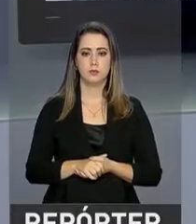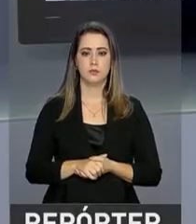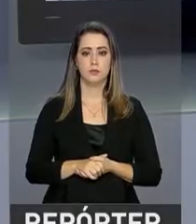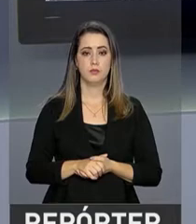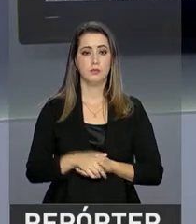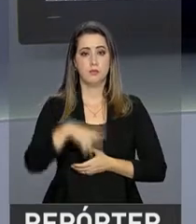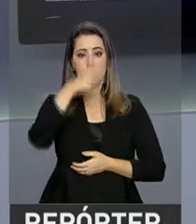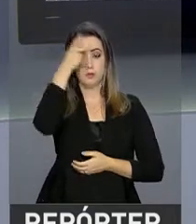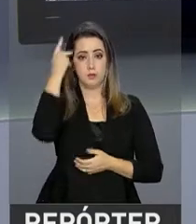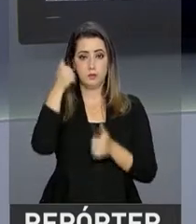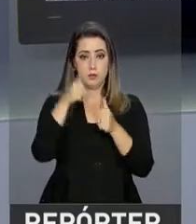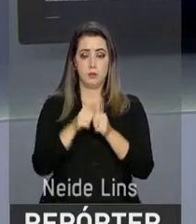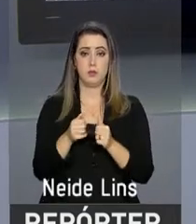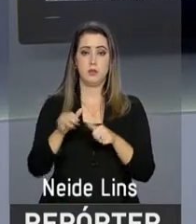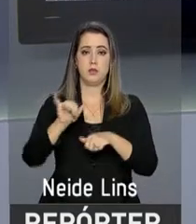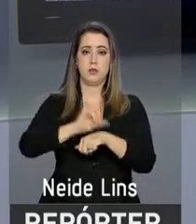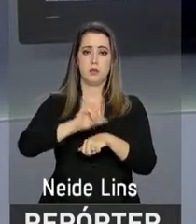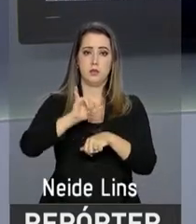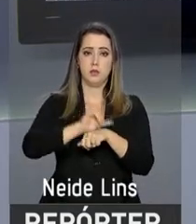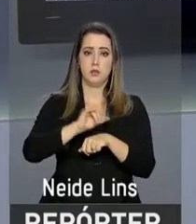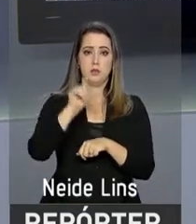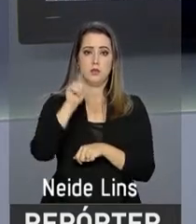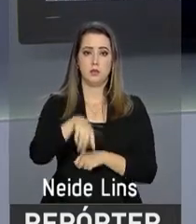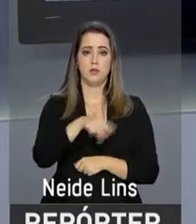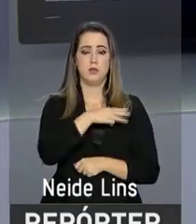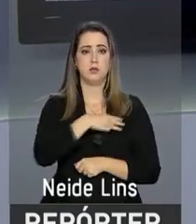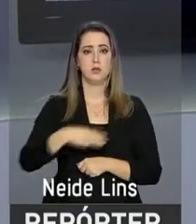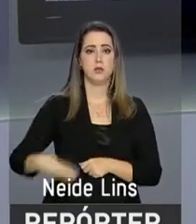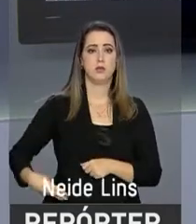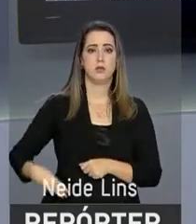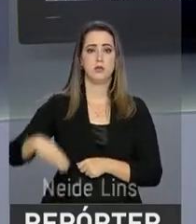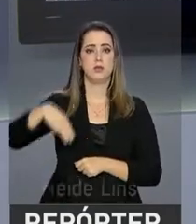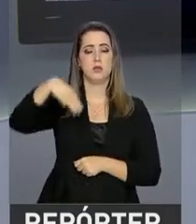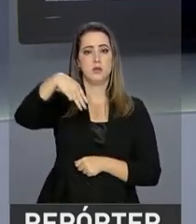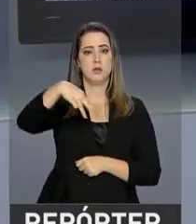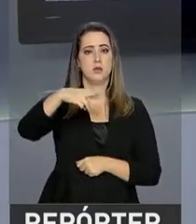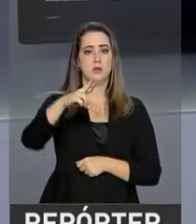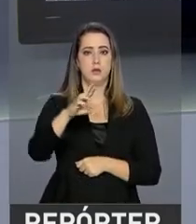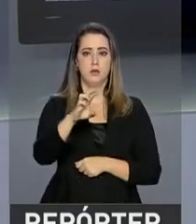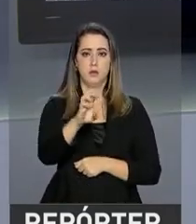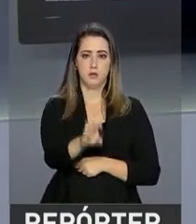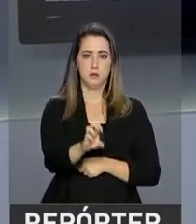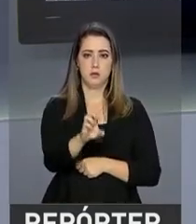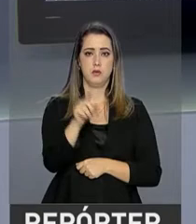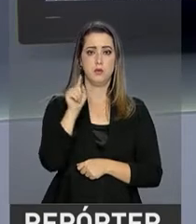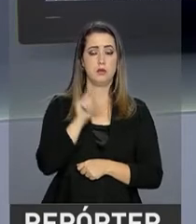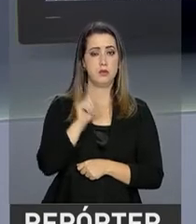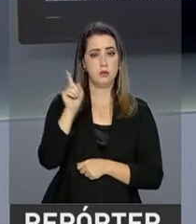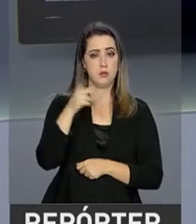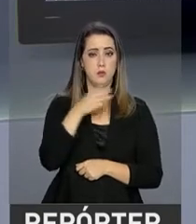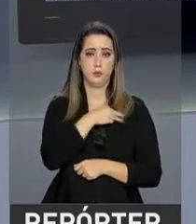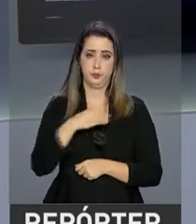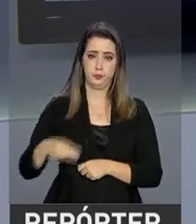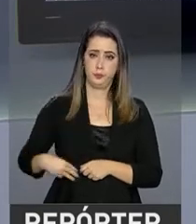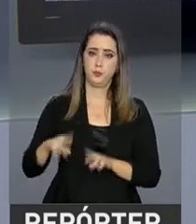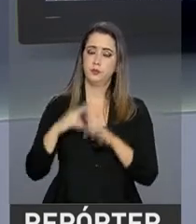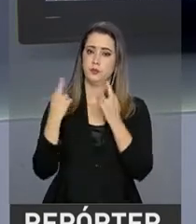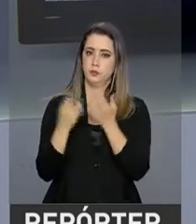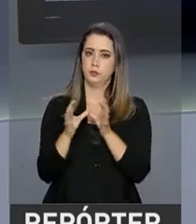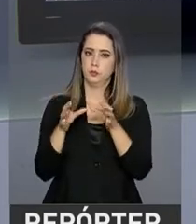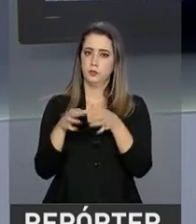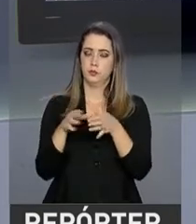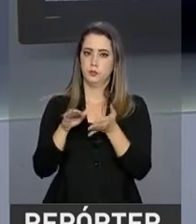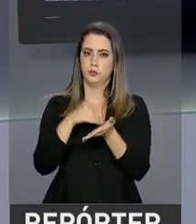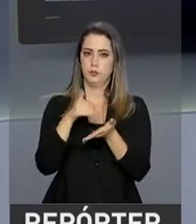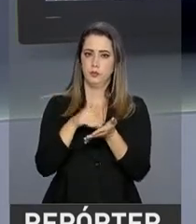E quem também está em Lima para participar da cúpula é o ministro das Relações Exteriores, Aloysio Nunes. E lá o ministro já se